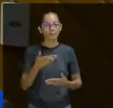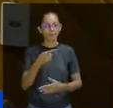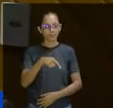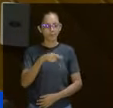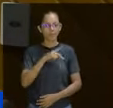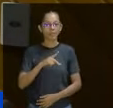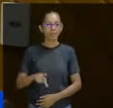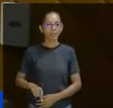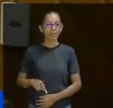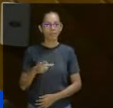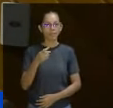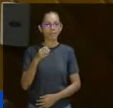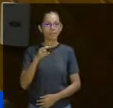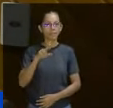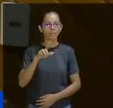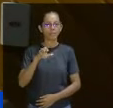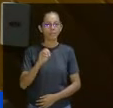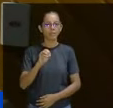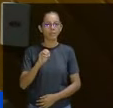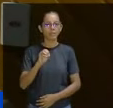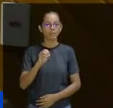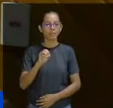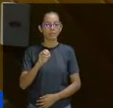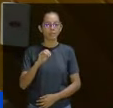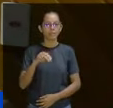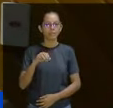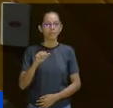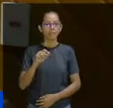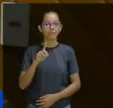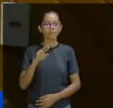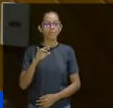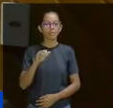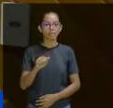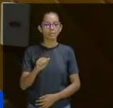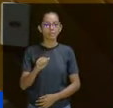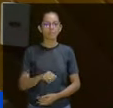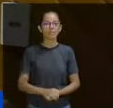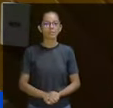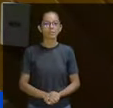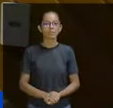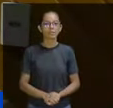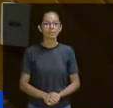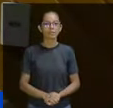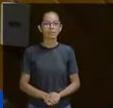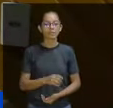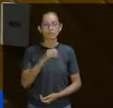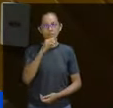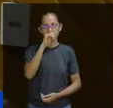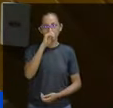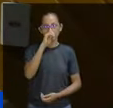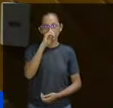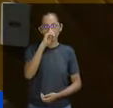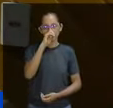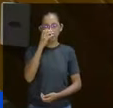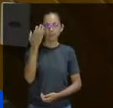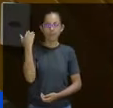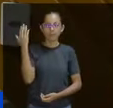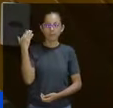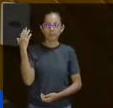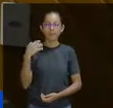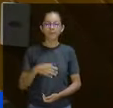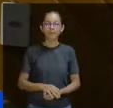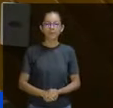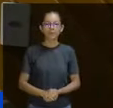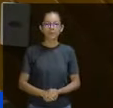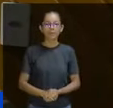Madeira, eu quero agradecer muito, muito, muito por Vossa Excelência ter me outorgado ser vice-diretora